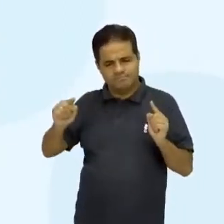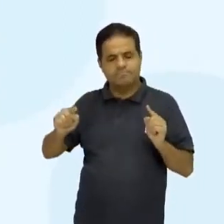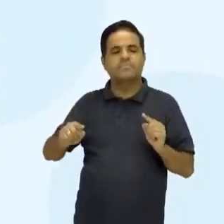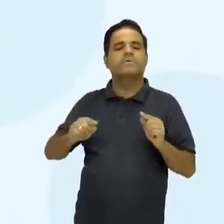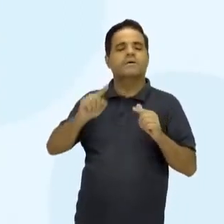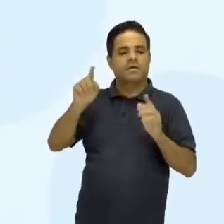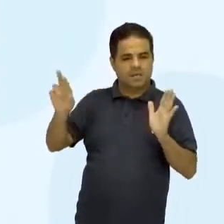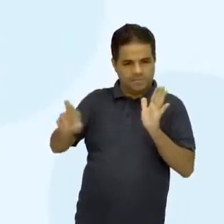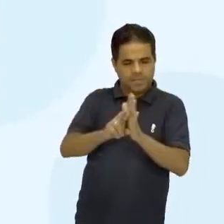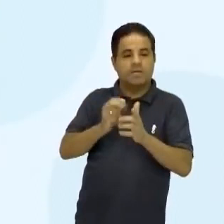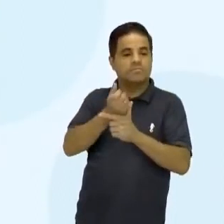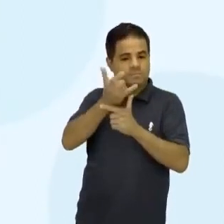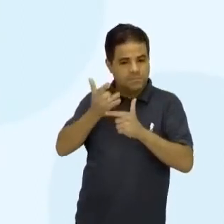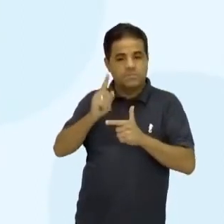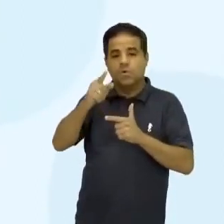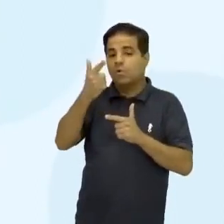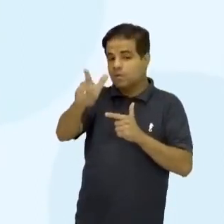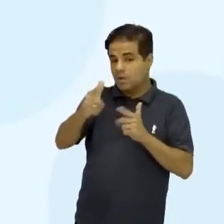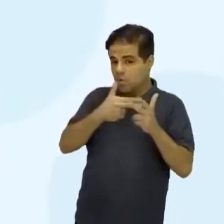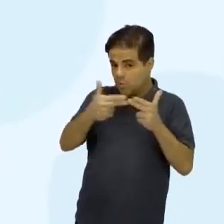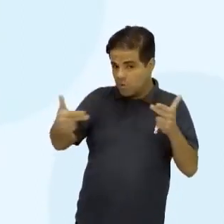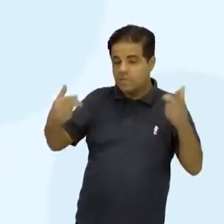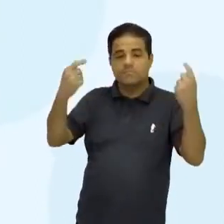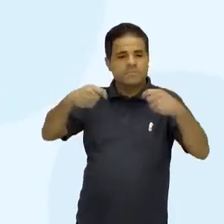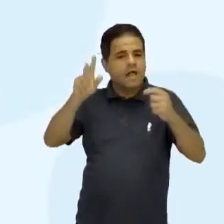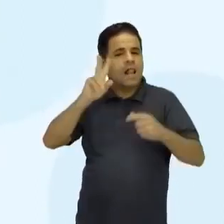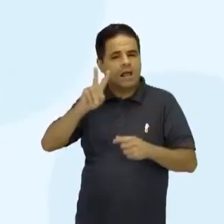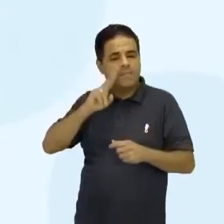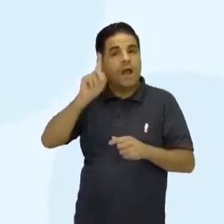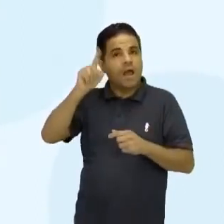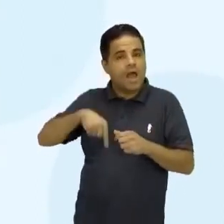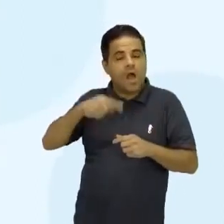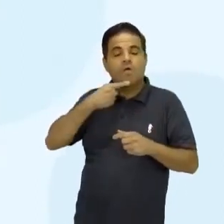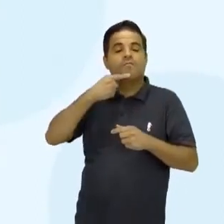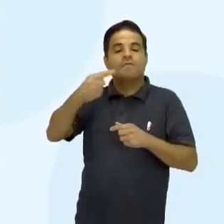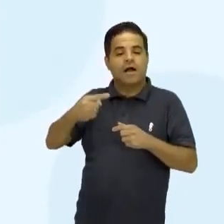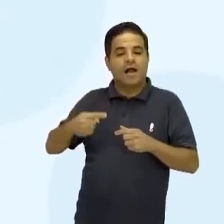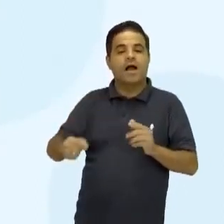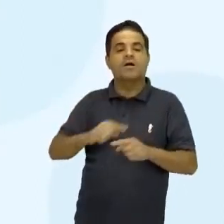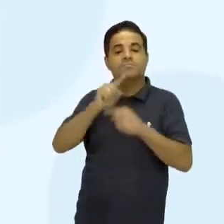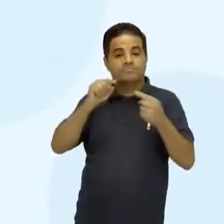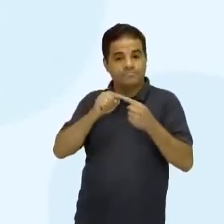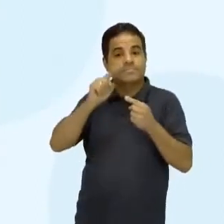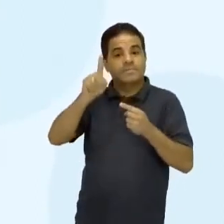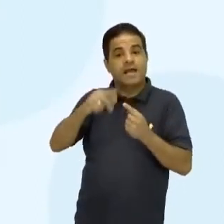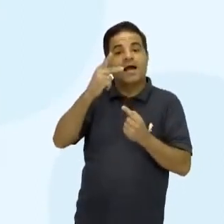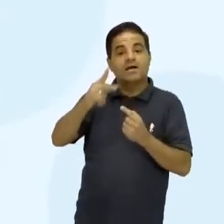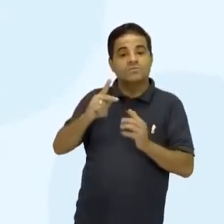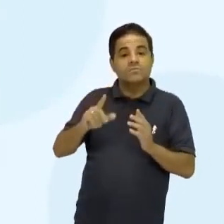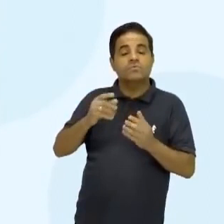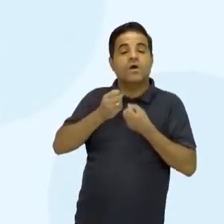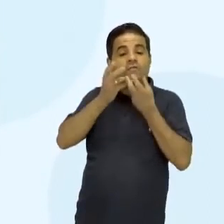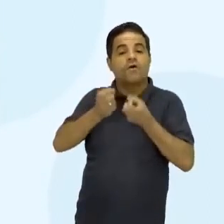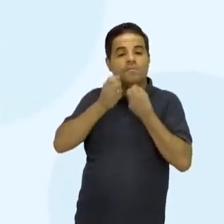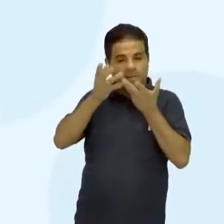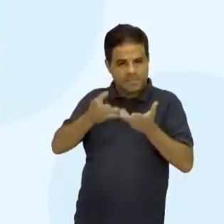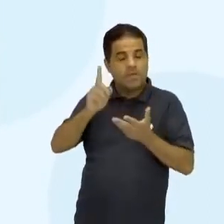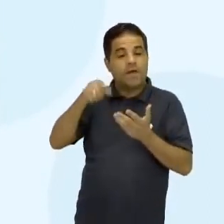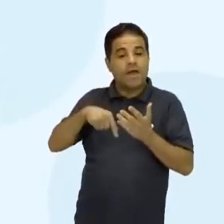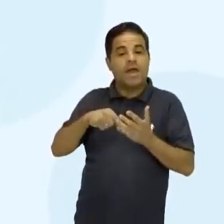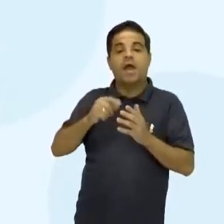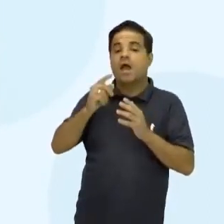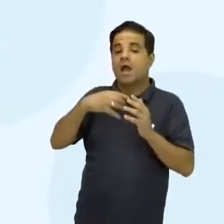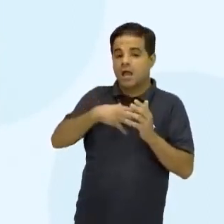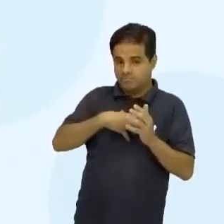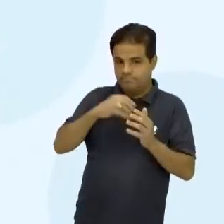uma reta. Ok. Outra coisa que a gente tem que lembrar é quando a gente fala na função do primeiro grau, a sua lei de formação. Ela é do